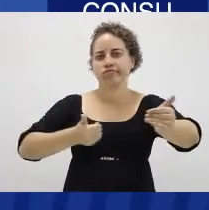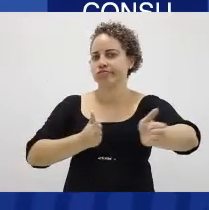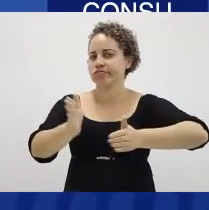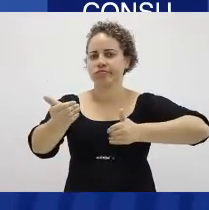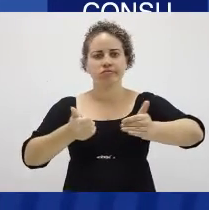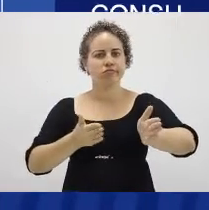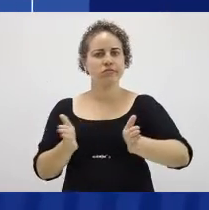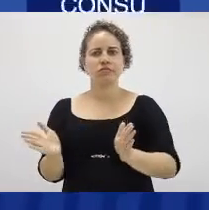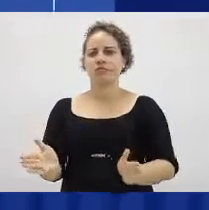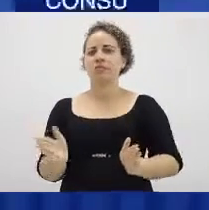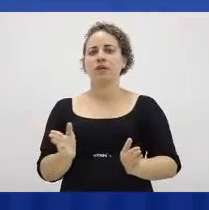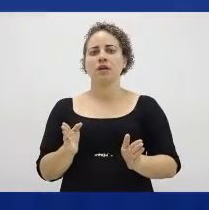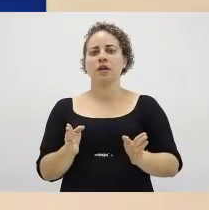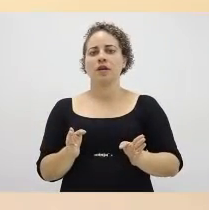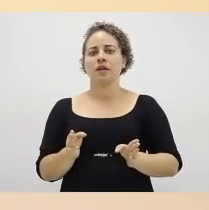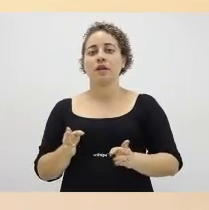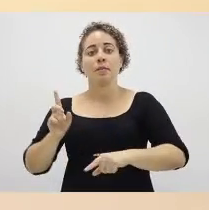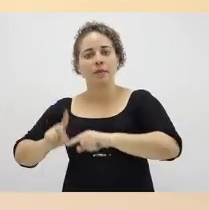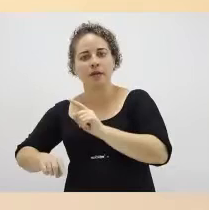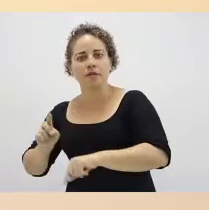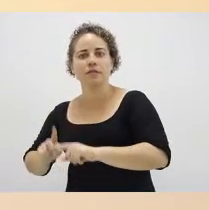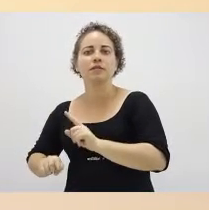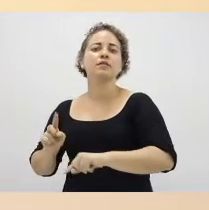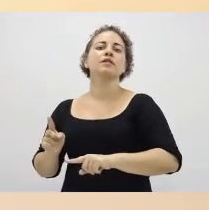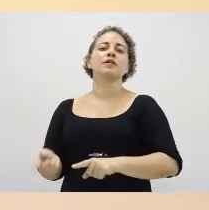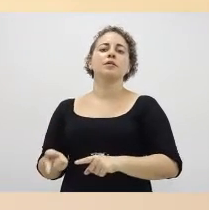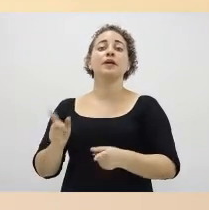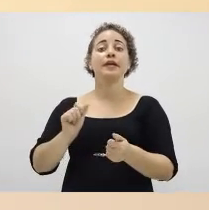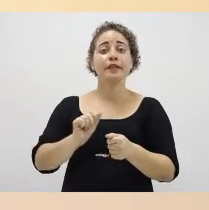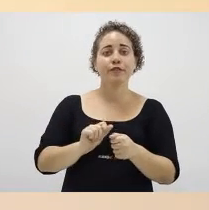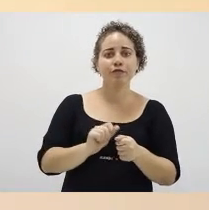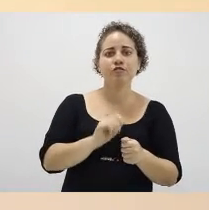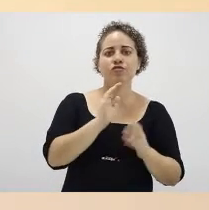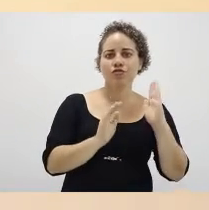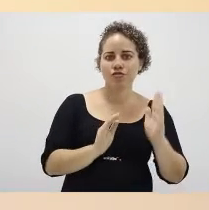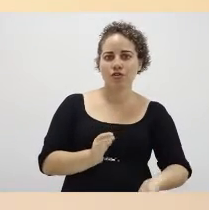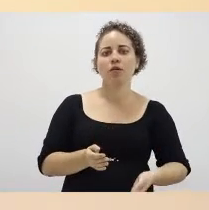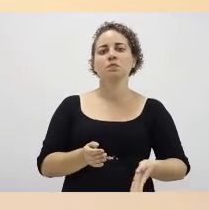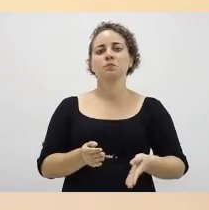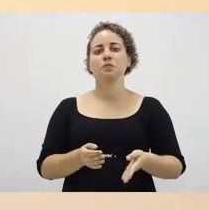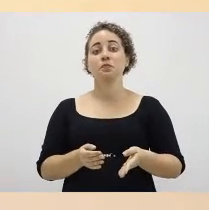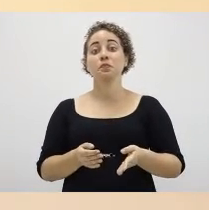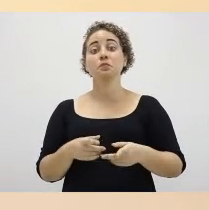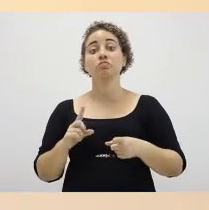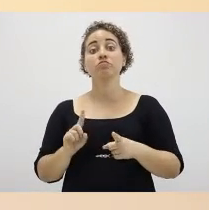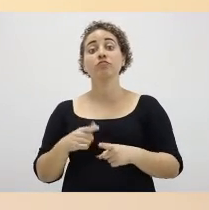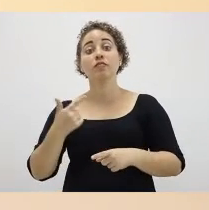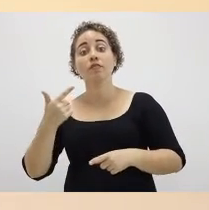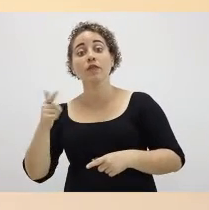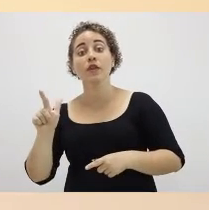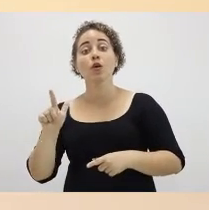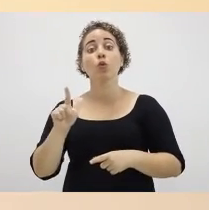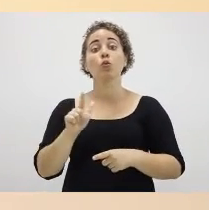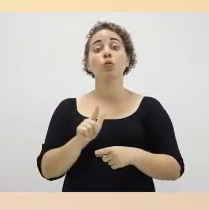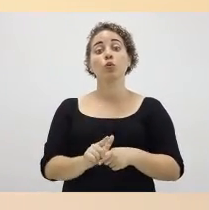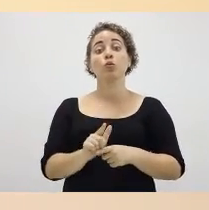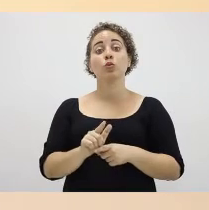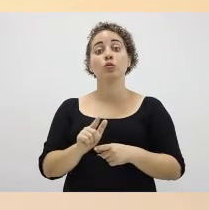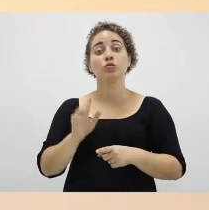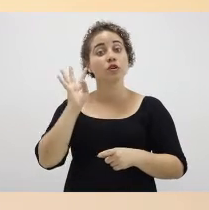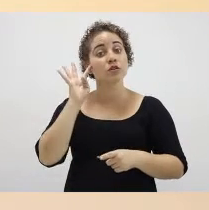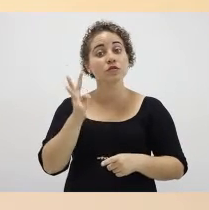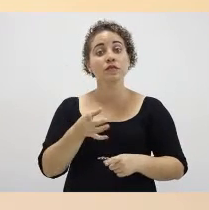matéria-prima como também, novamente, produto acabado. Existe também uma outra solução para a área de logística que é